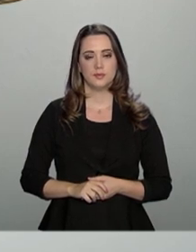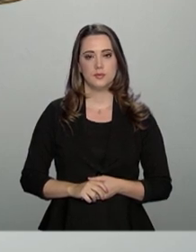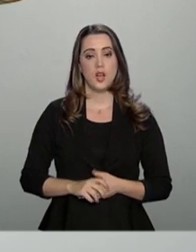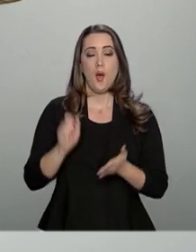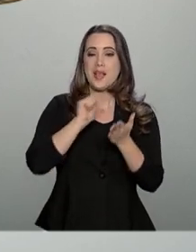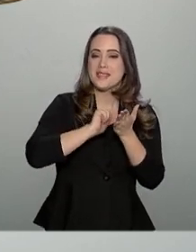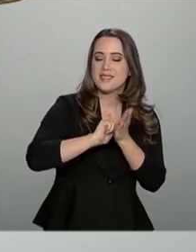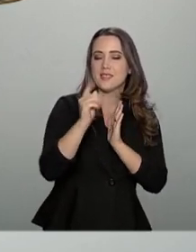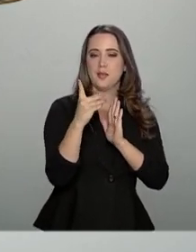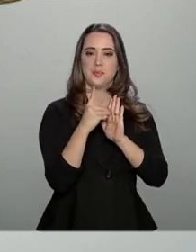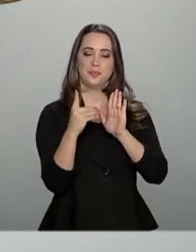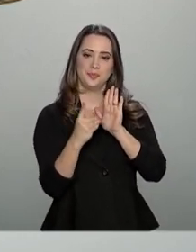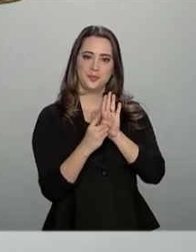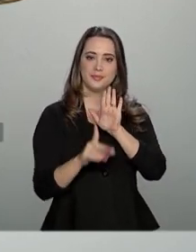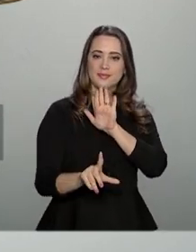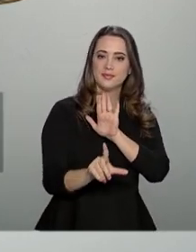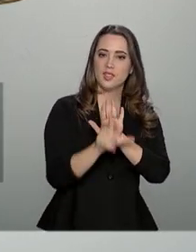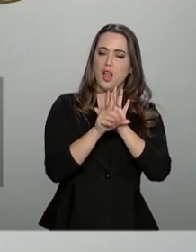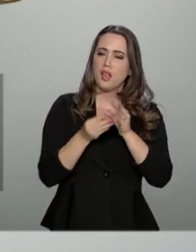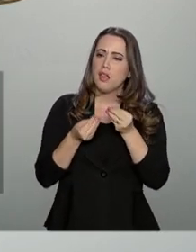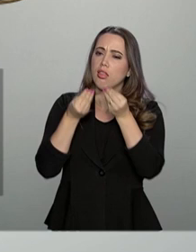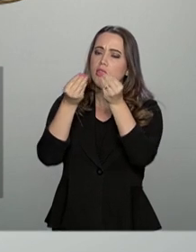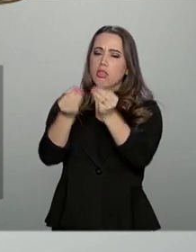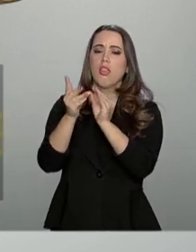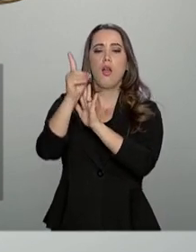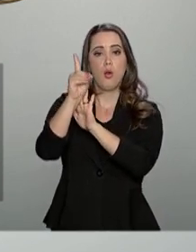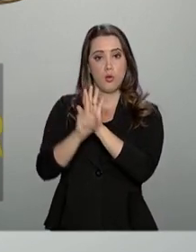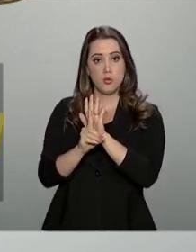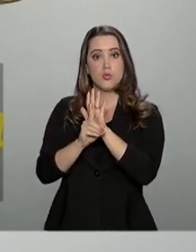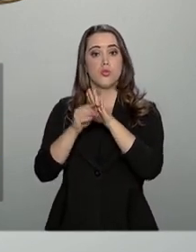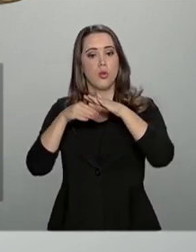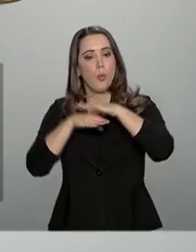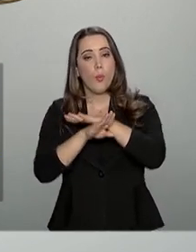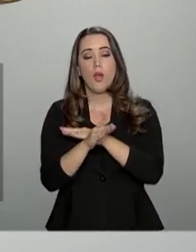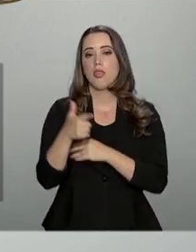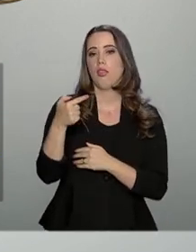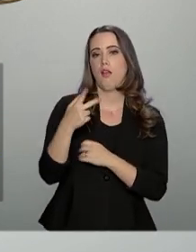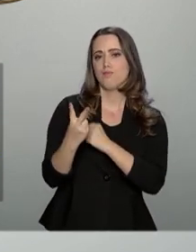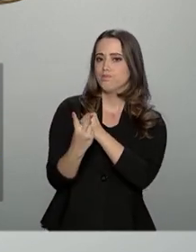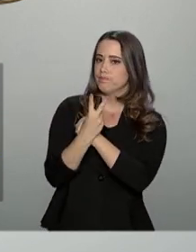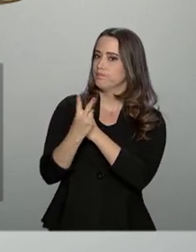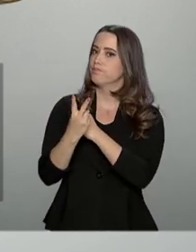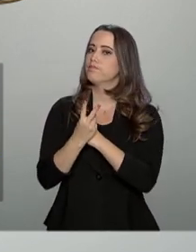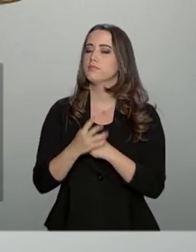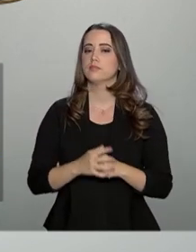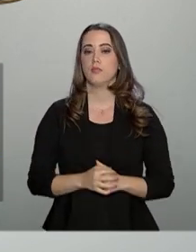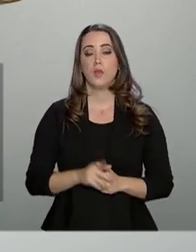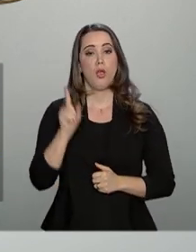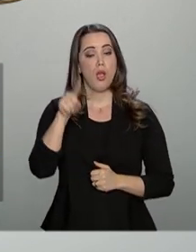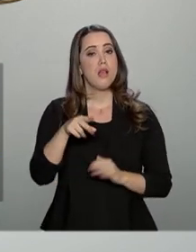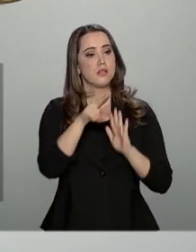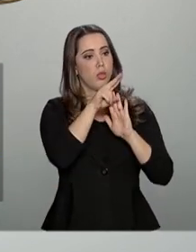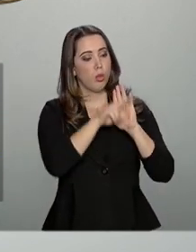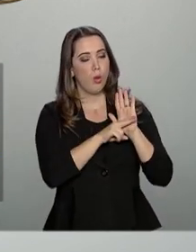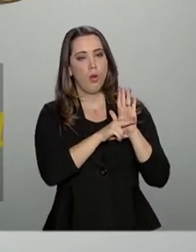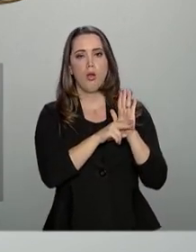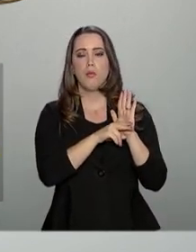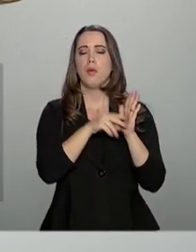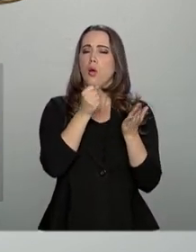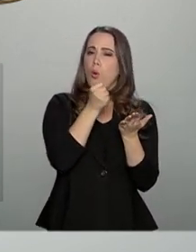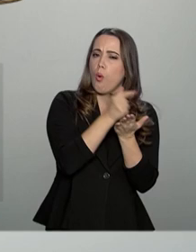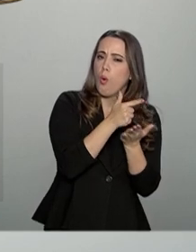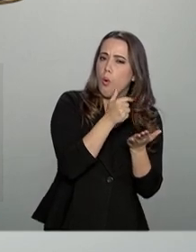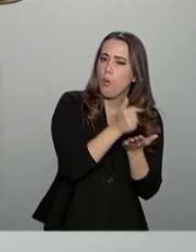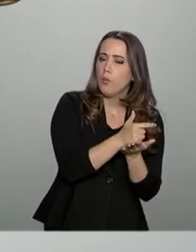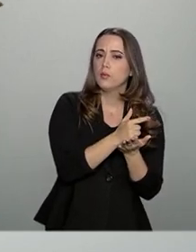Foi assinado o decreto-lei que assegura o direito de posse de arma para legítima defesa. Essa medida regulariza a